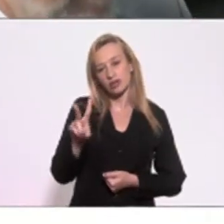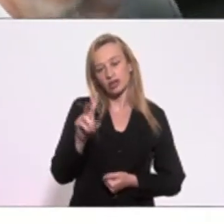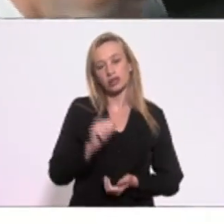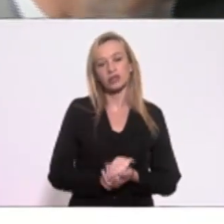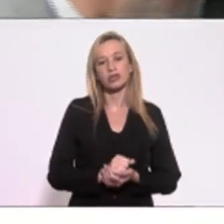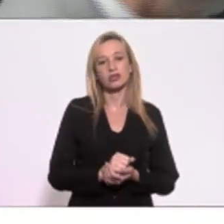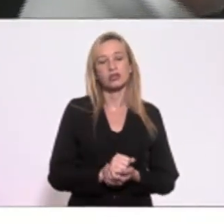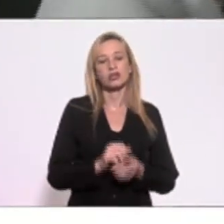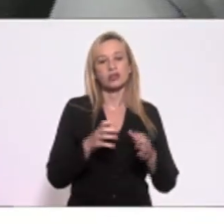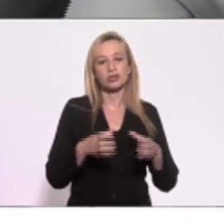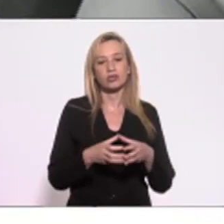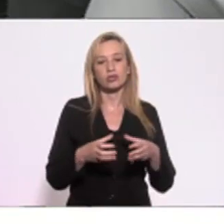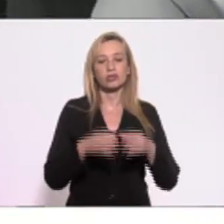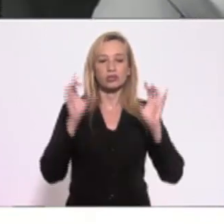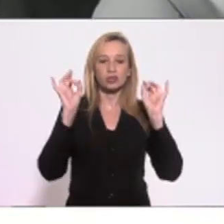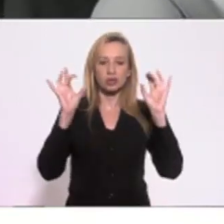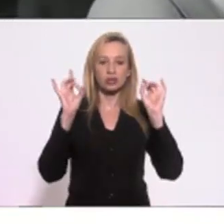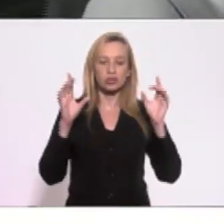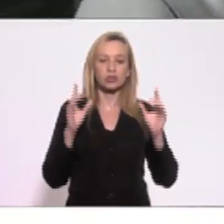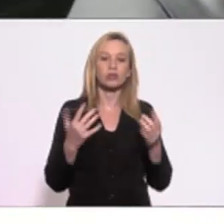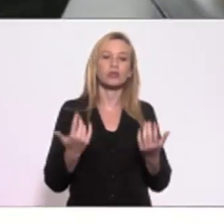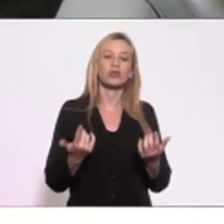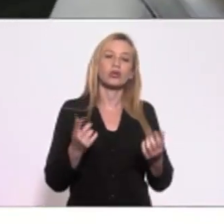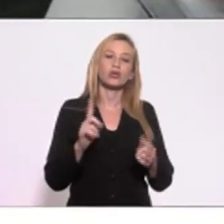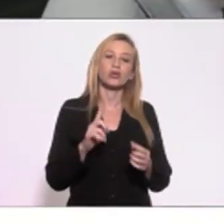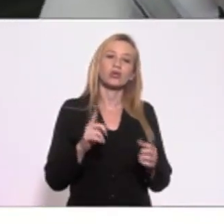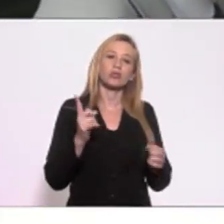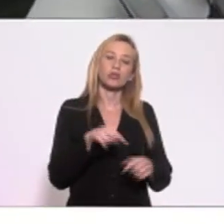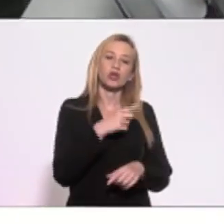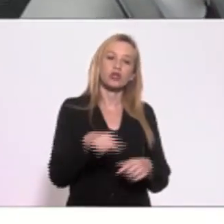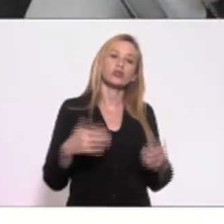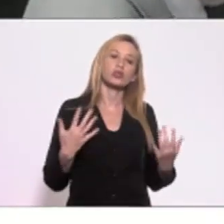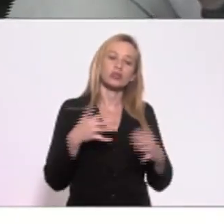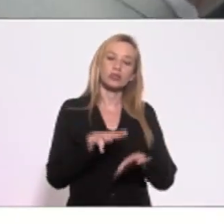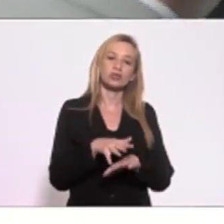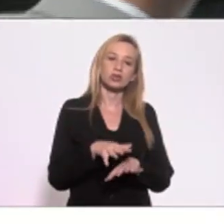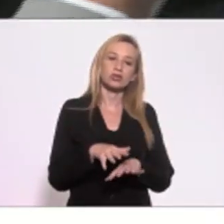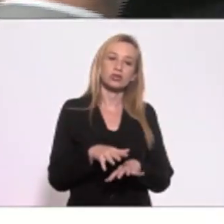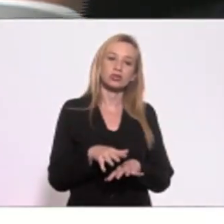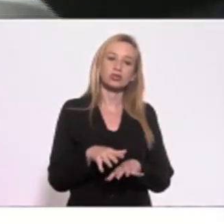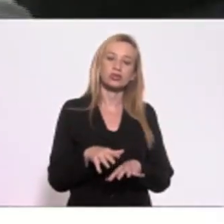observação, proibida a inclusão da expressão vedada a circulação. Esse é o voto.